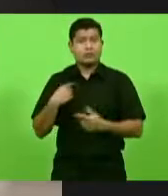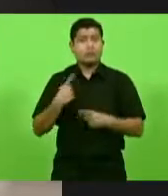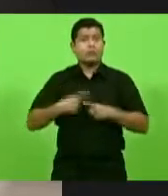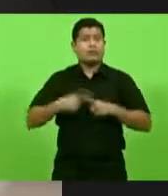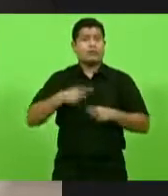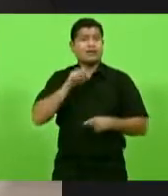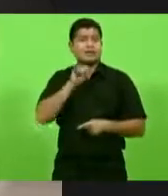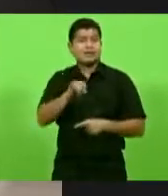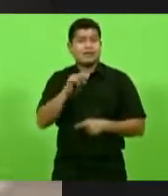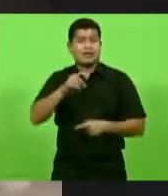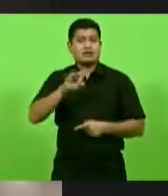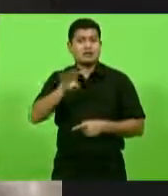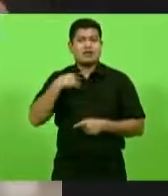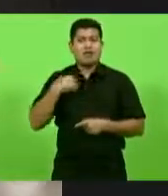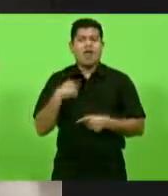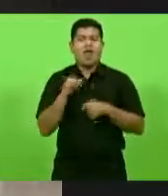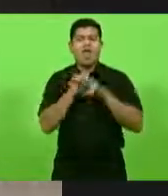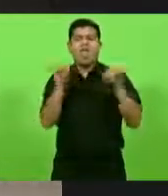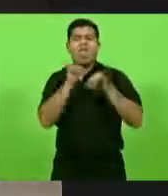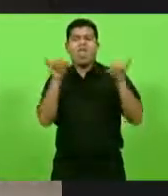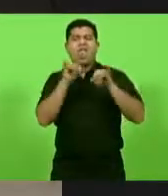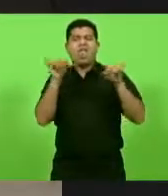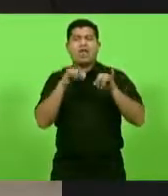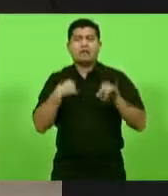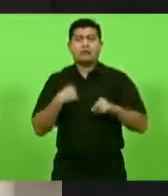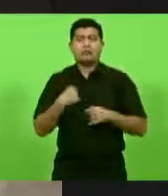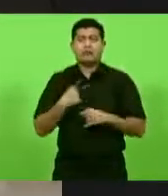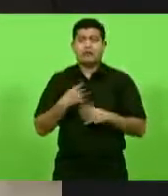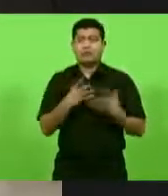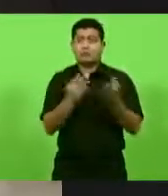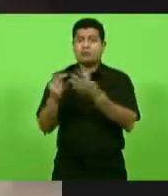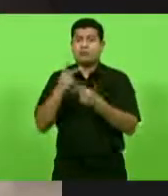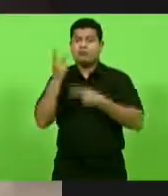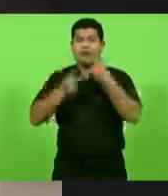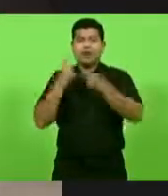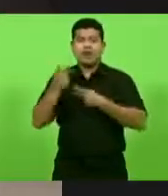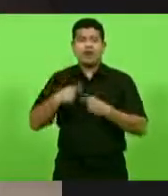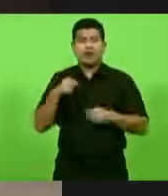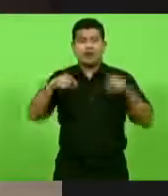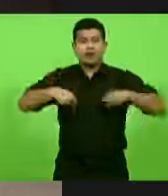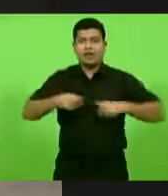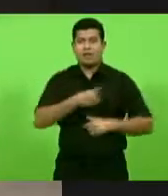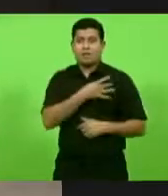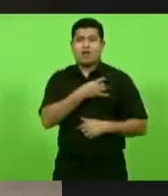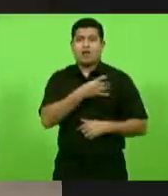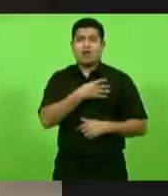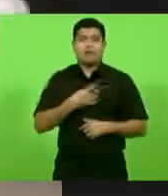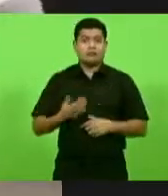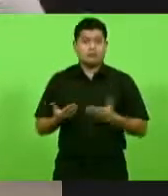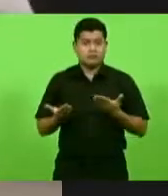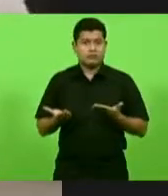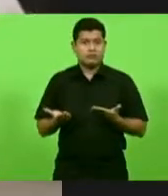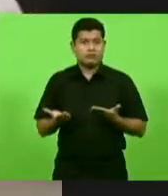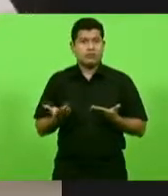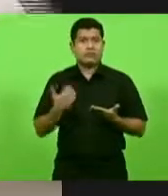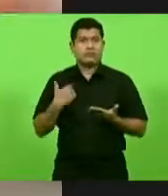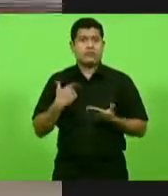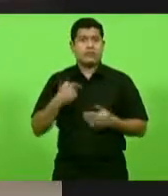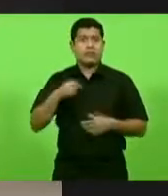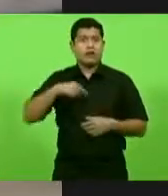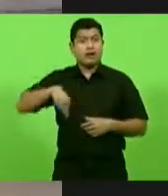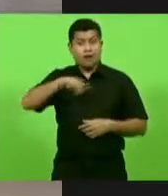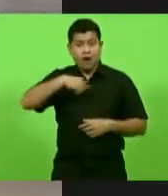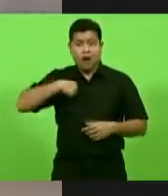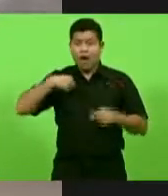engodo, e eu vi muita gente aí falando com medo, se isso não passar do engodo, quem vai pagar a conta são